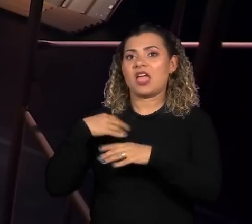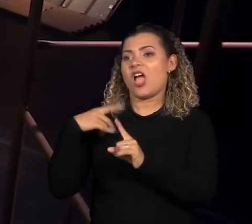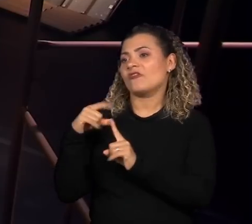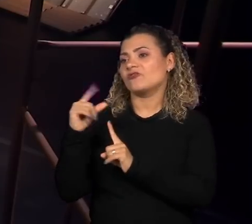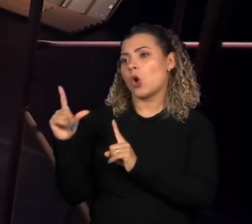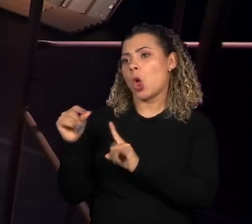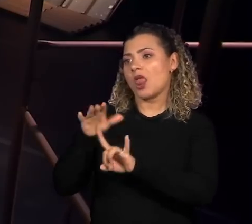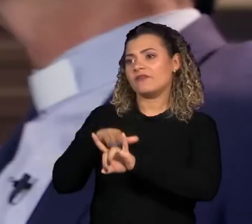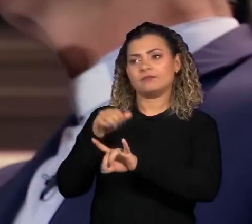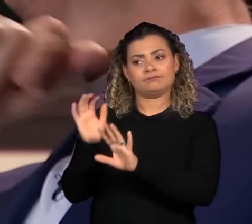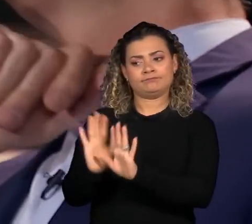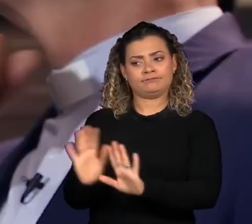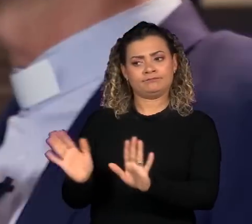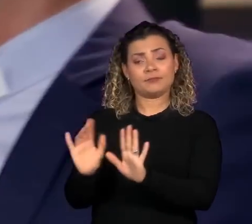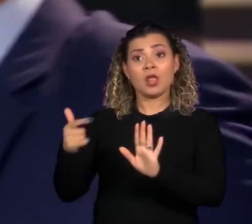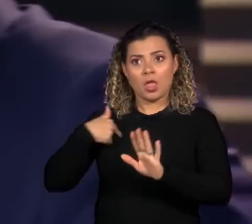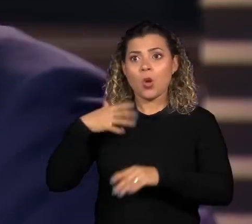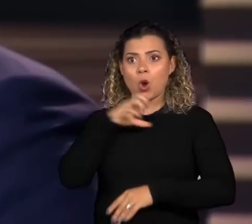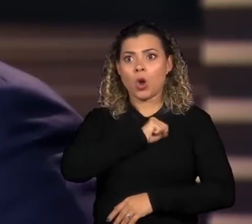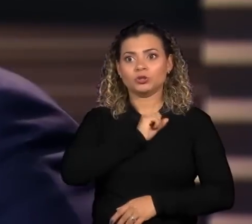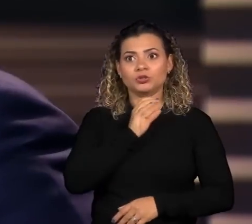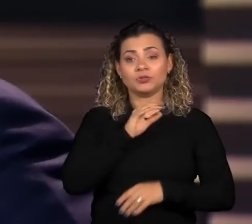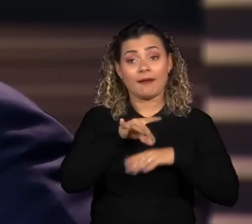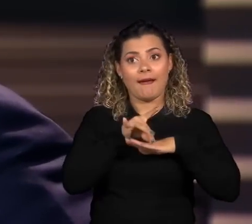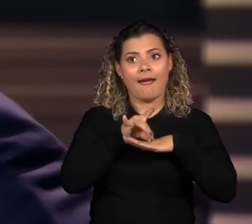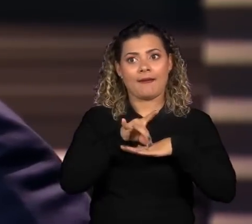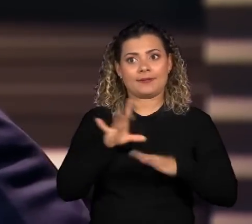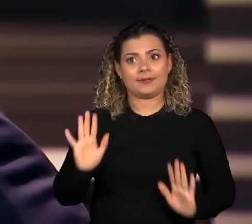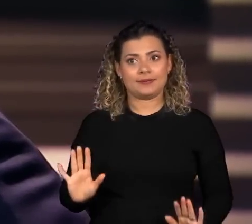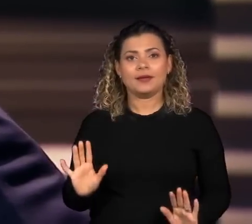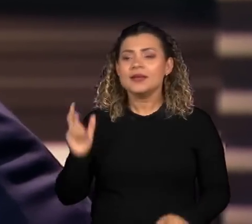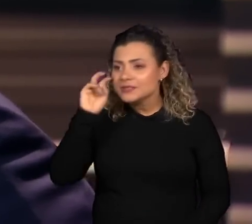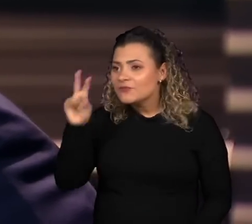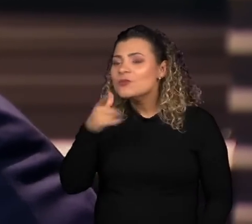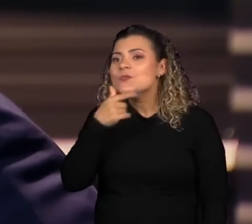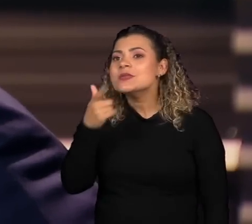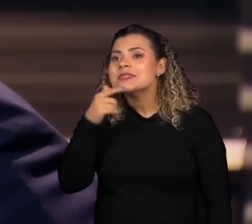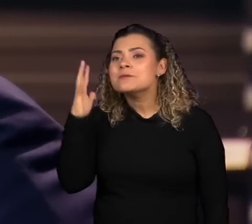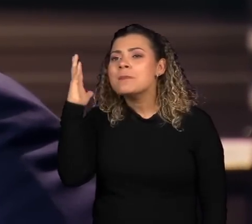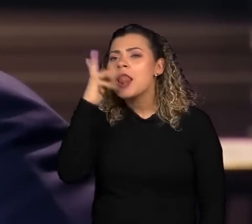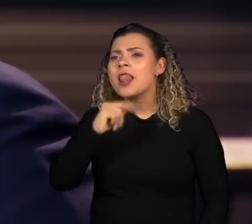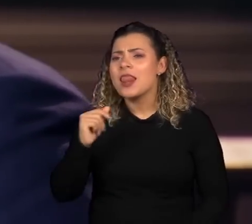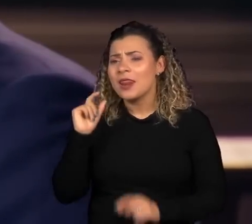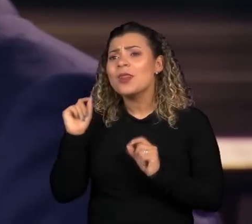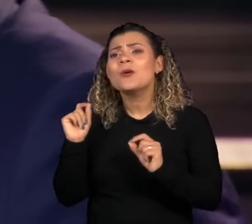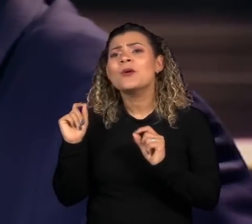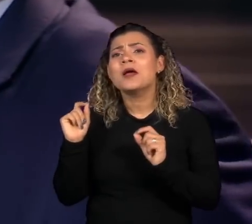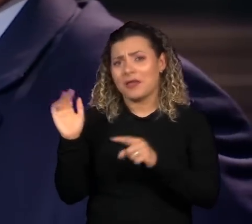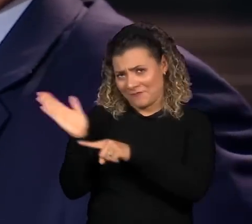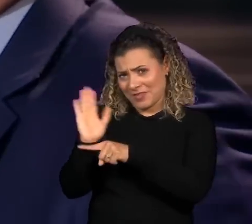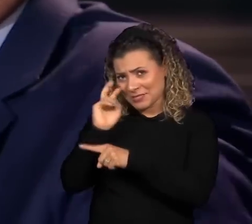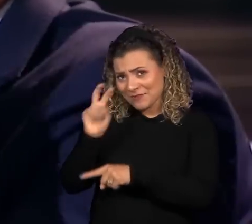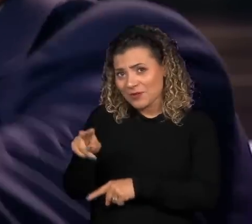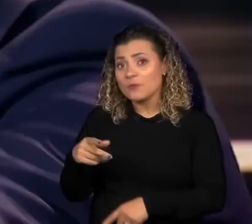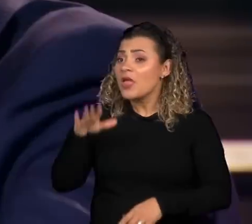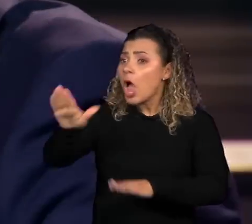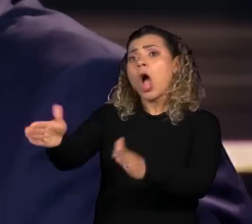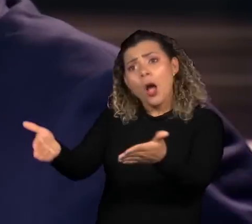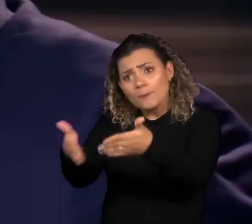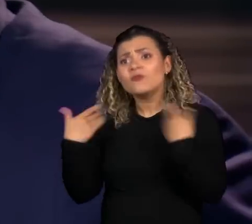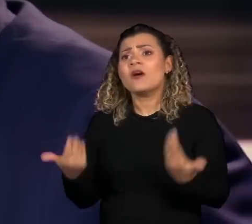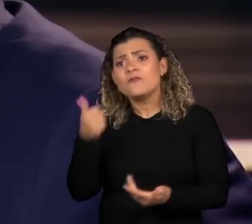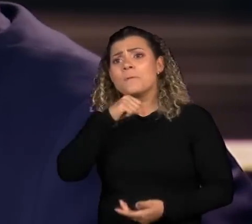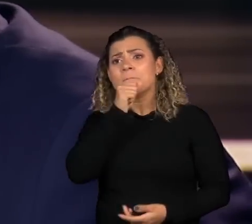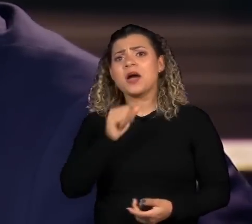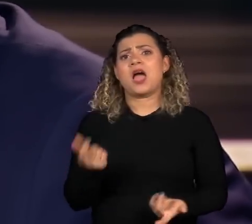né? Rapaz, eu vi um vídeo maravilhoso. Que você viu aquele menino que disse assim? Diga. Escuta aqui, para, mãe, de